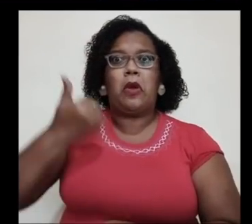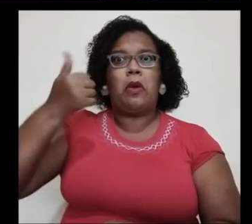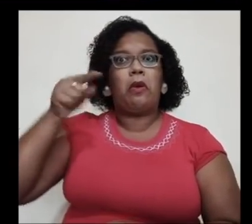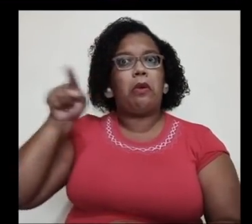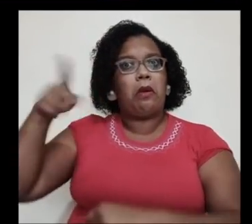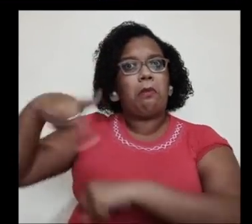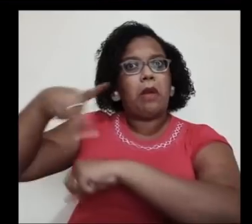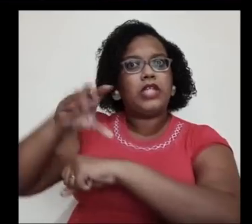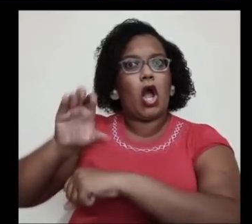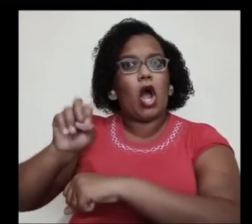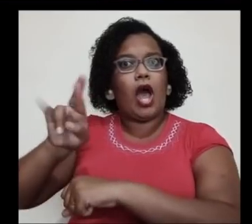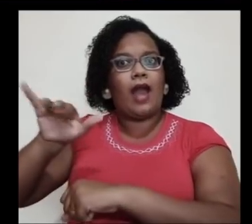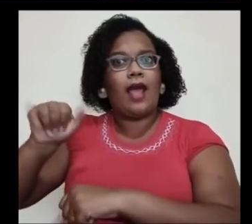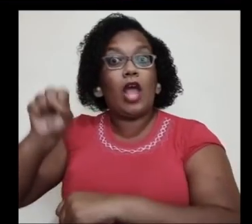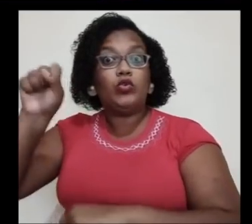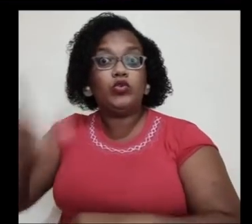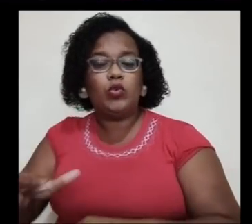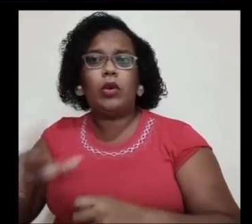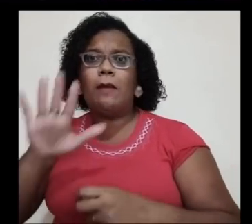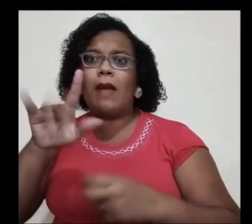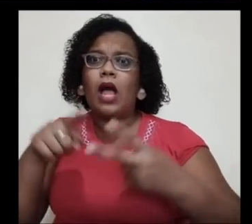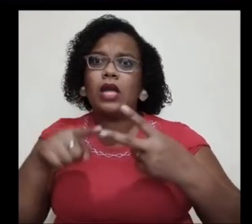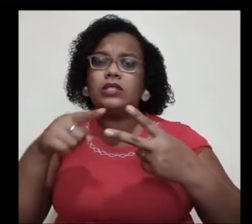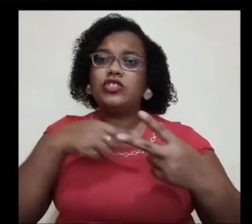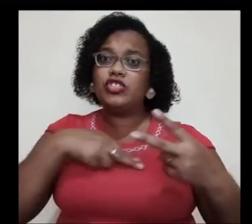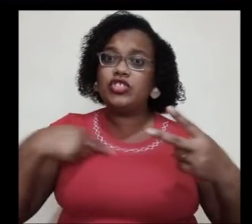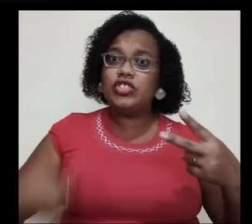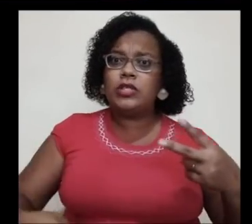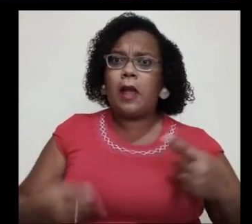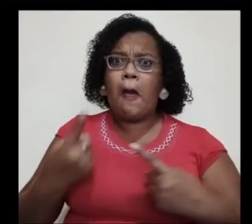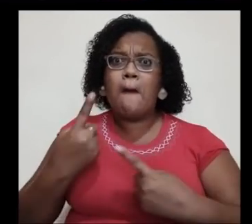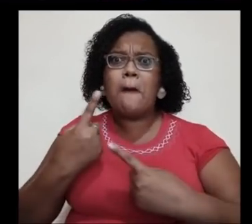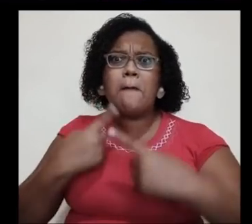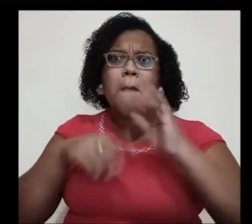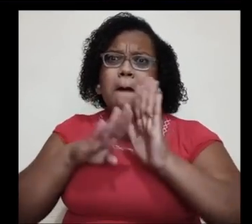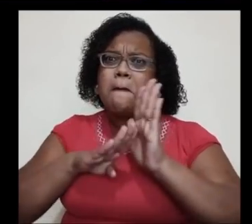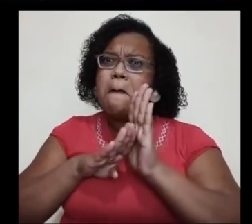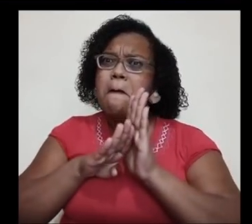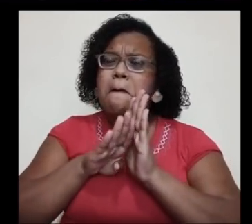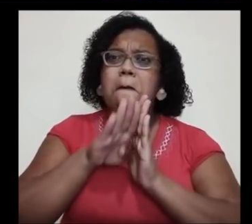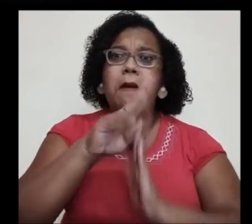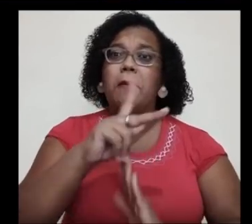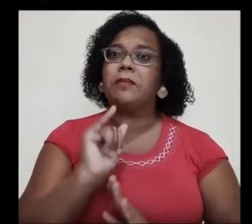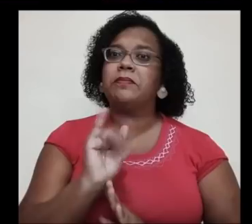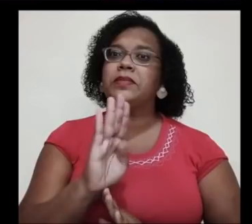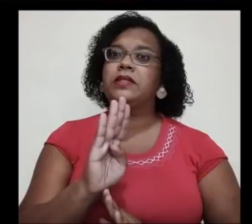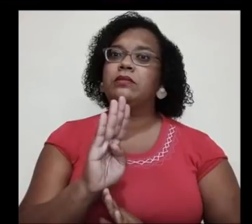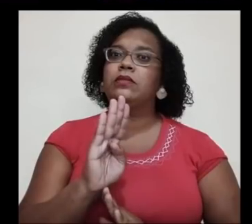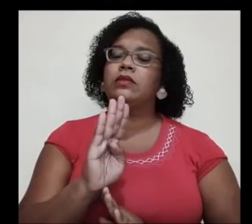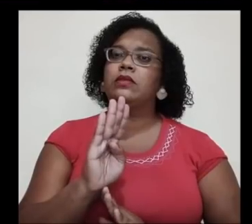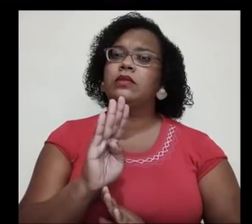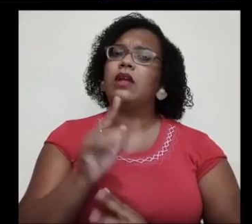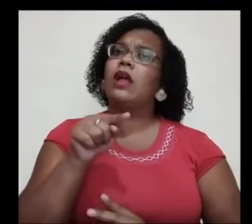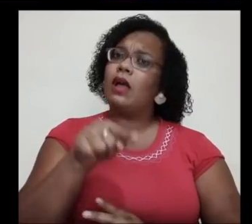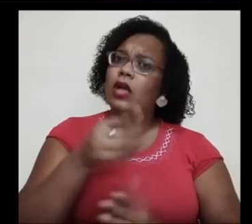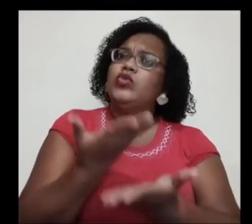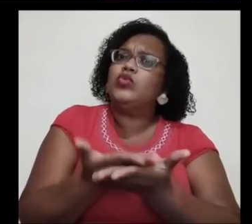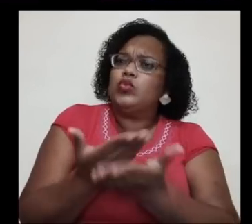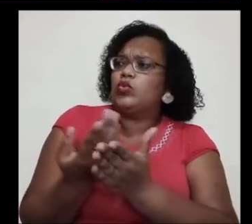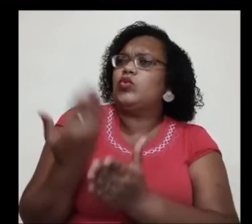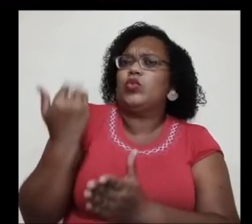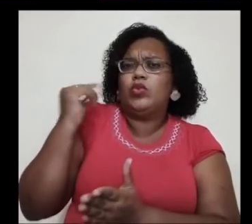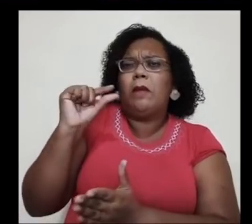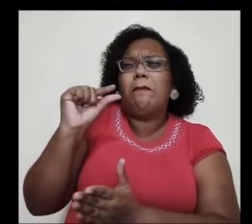estudos recentes mostram isso, e está aí uma matéria recente da Nature que atesta isso, como a ciência transformou a China